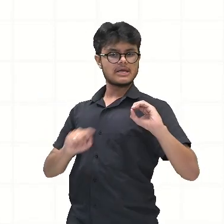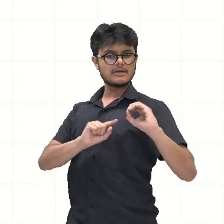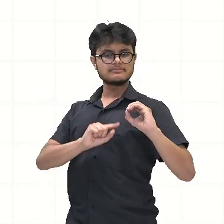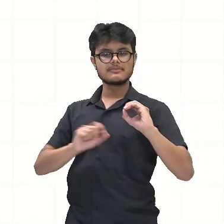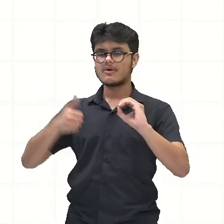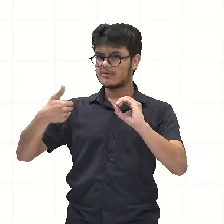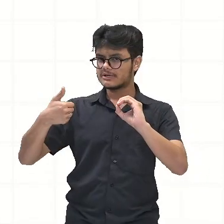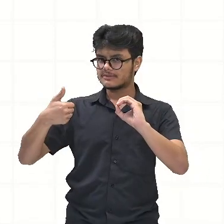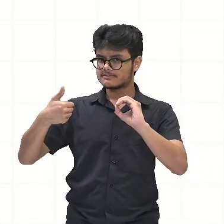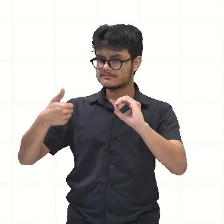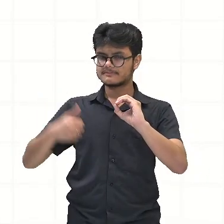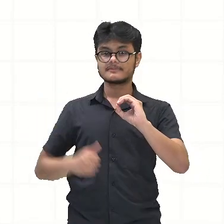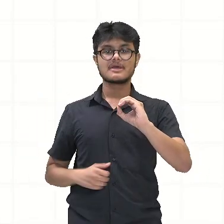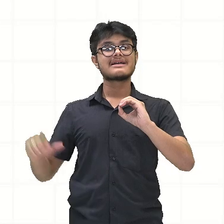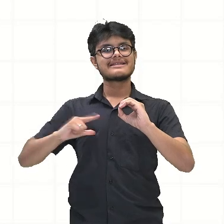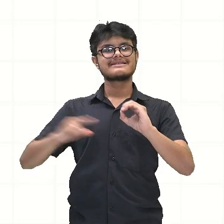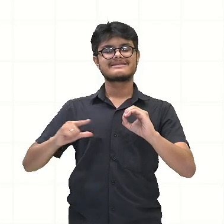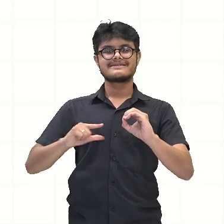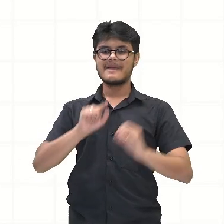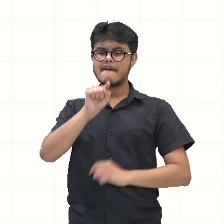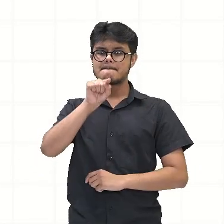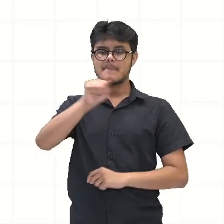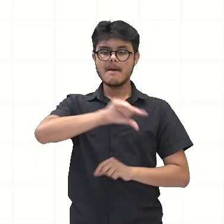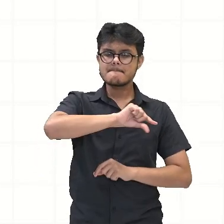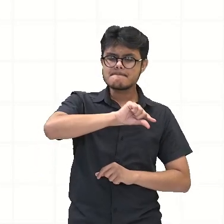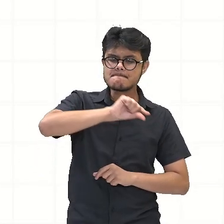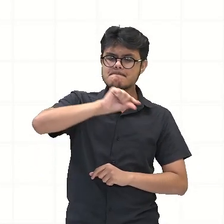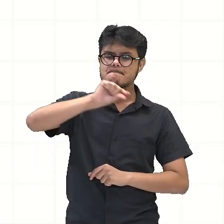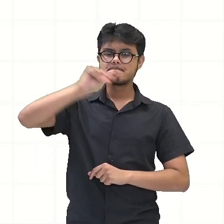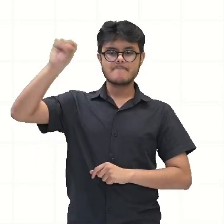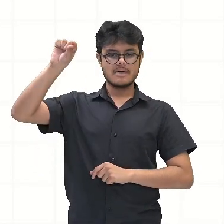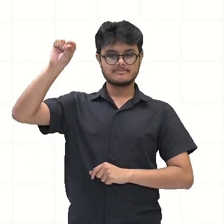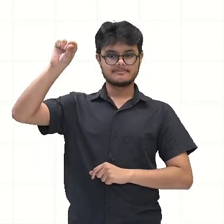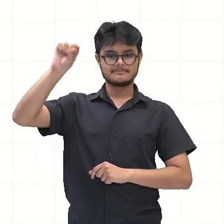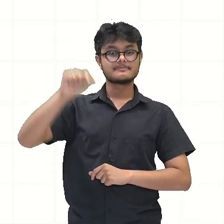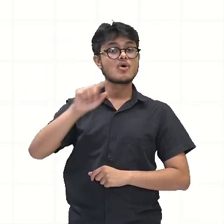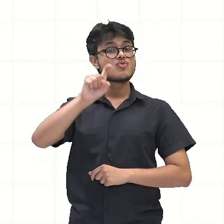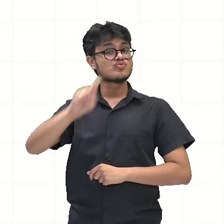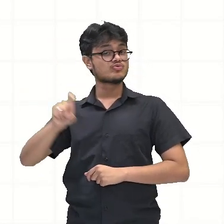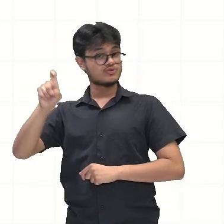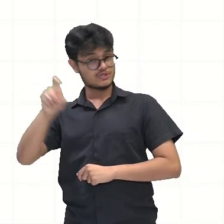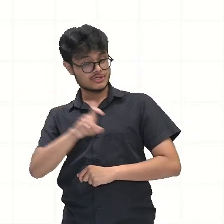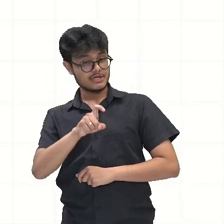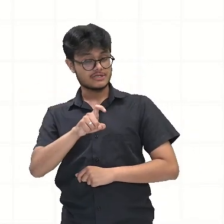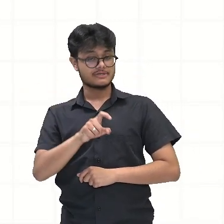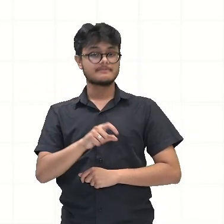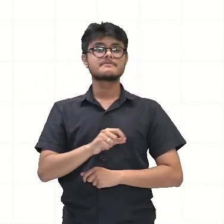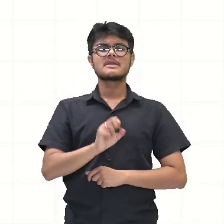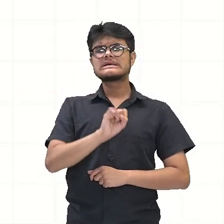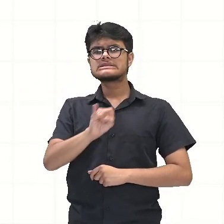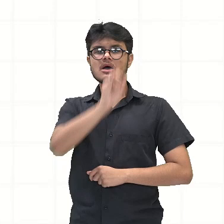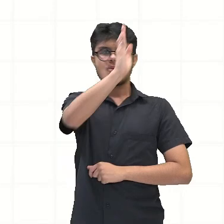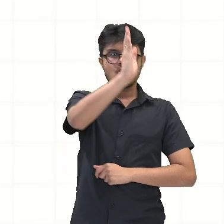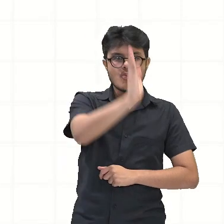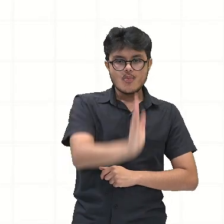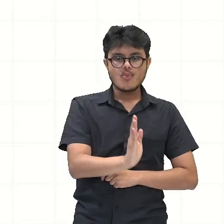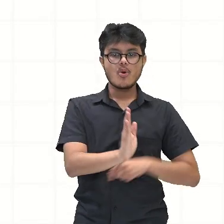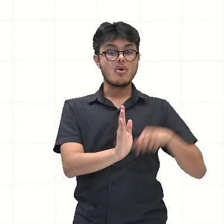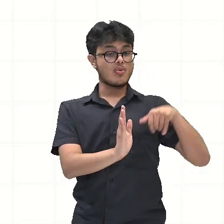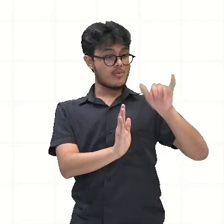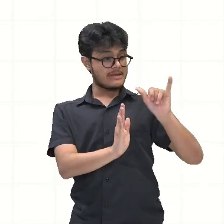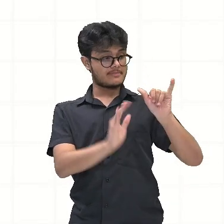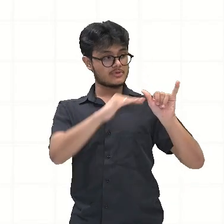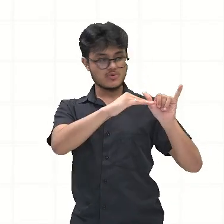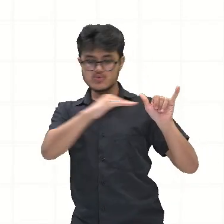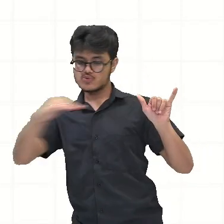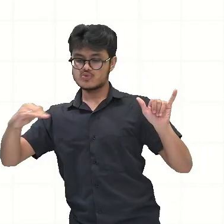estar determinando o ponto aonde vai cortar o eixo x, tá bom? Quando eu faço o x igual